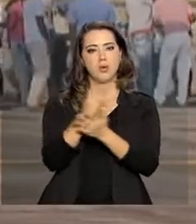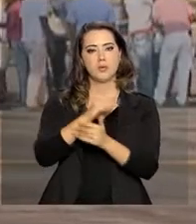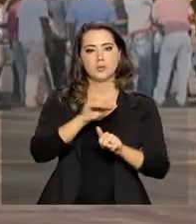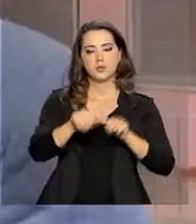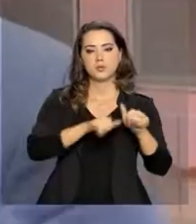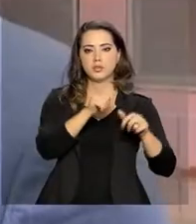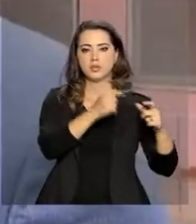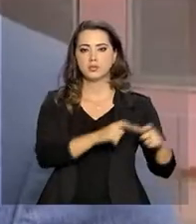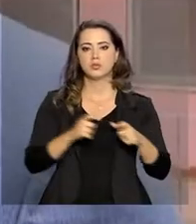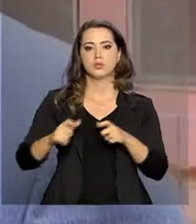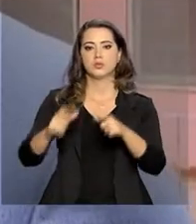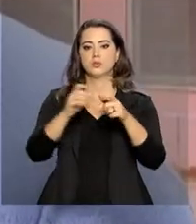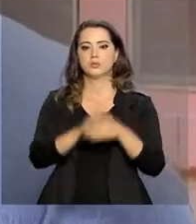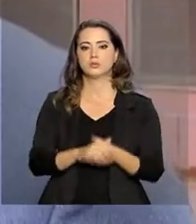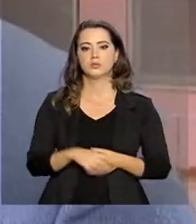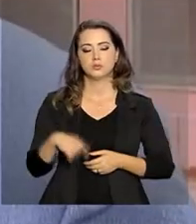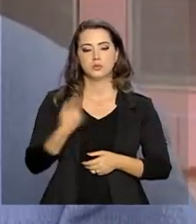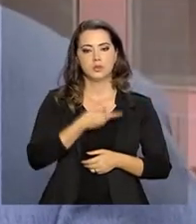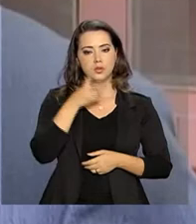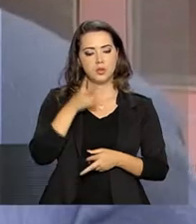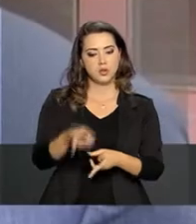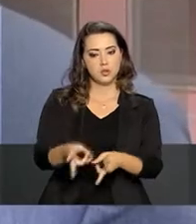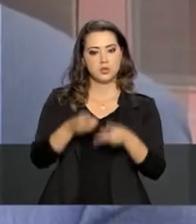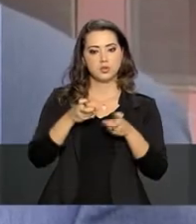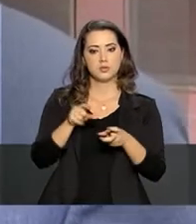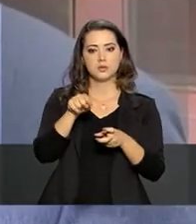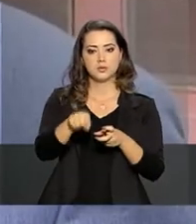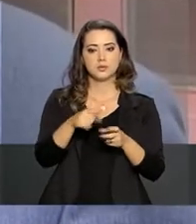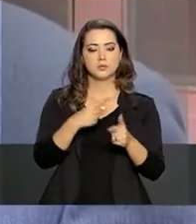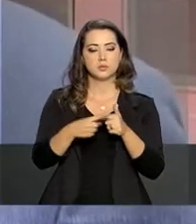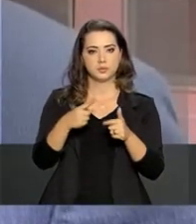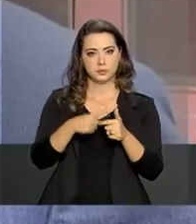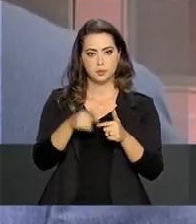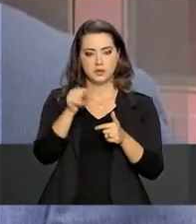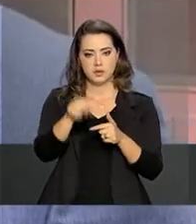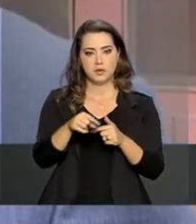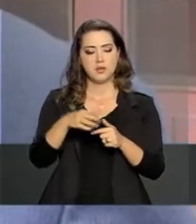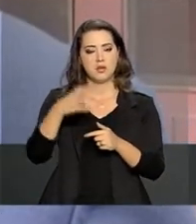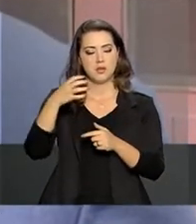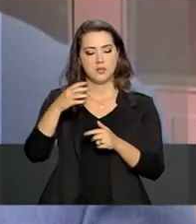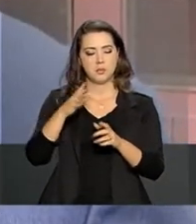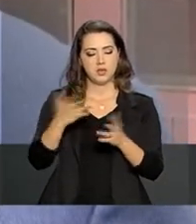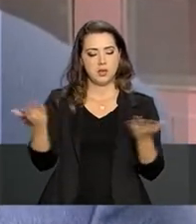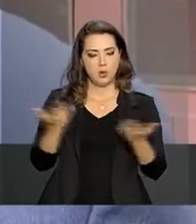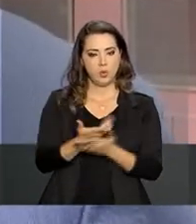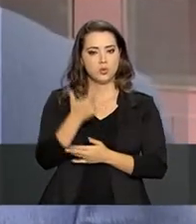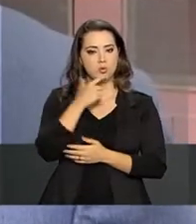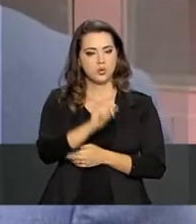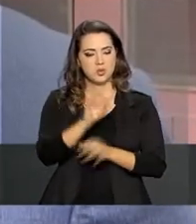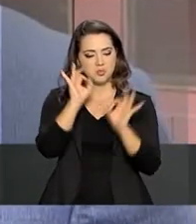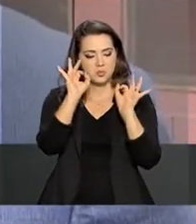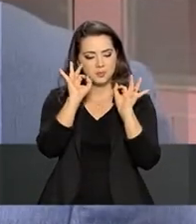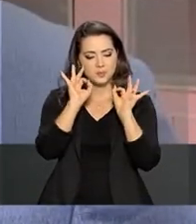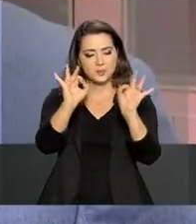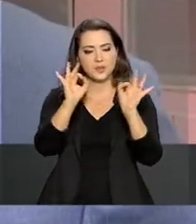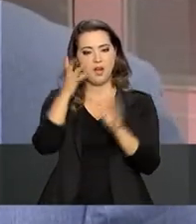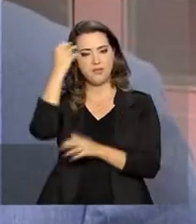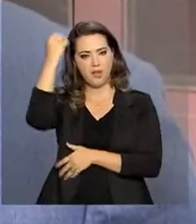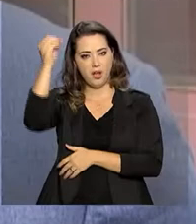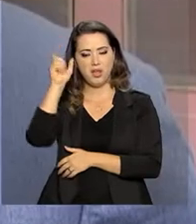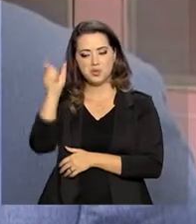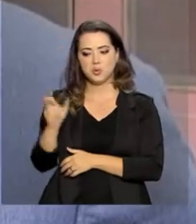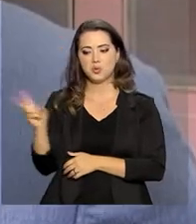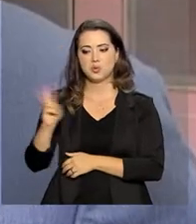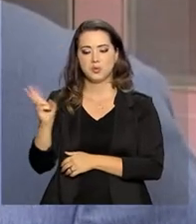interiorização. A avaliação que nós fazemos do processo de interiorização é de pleno sucesso. Nós estamos atingindo,